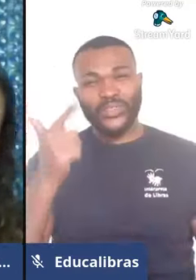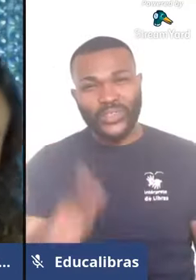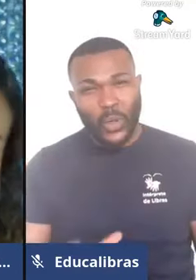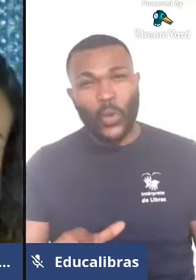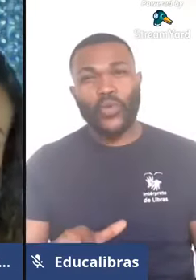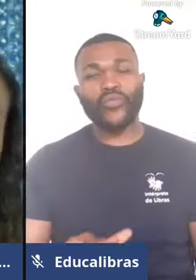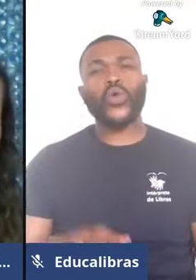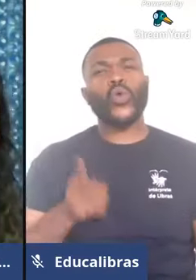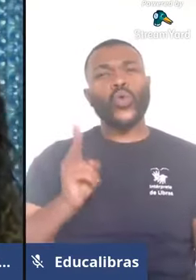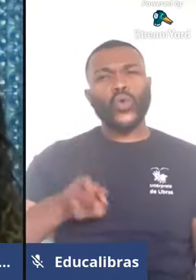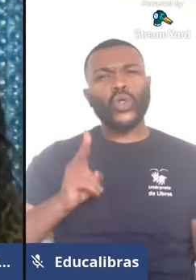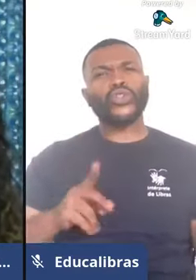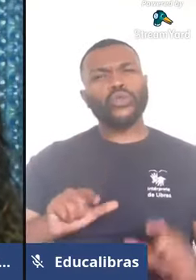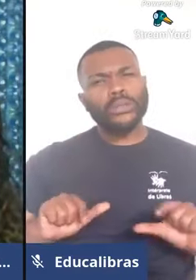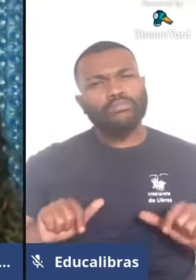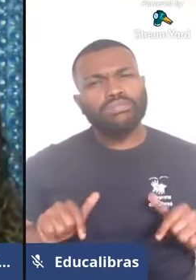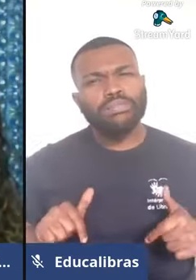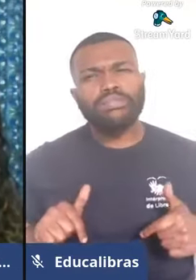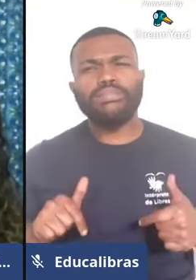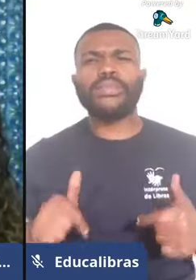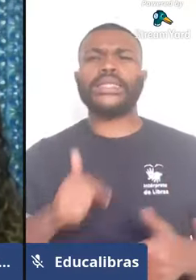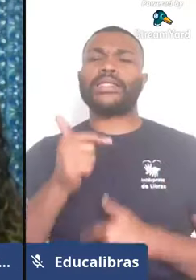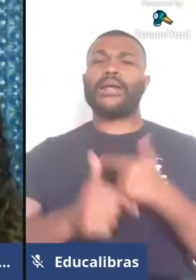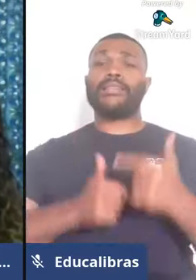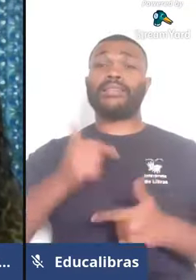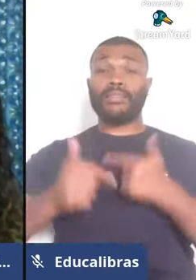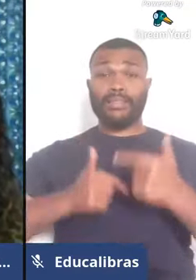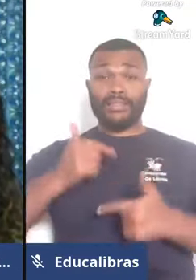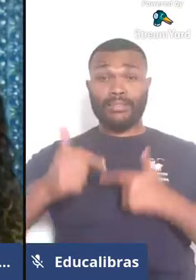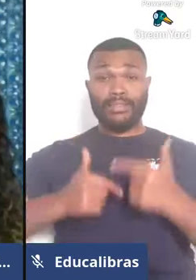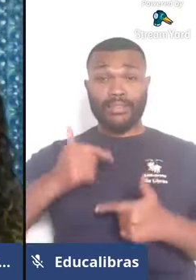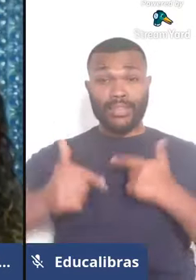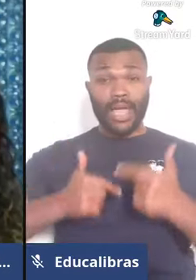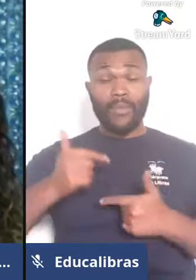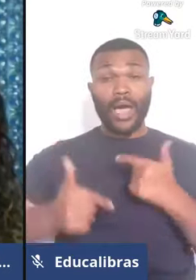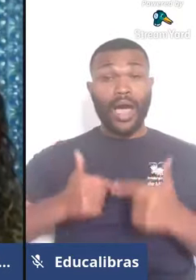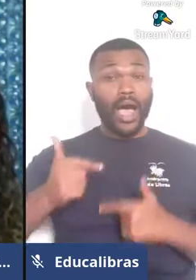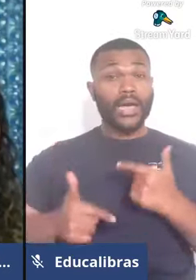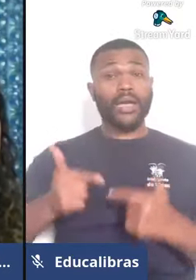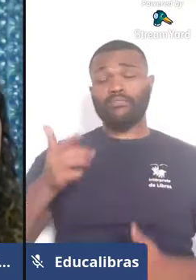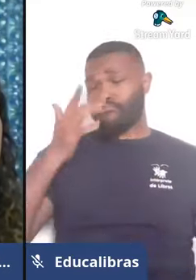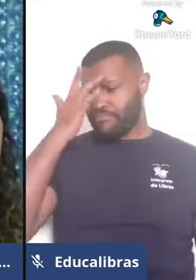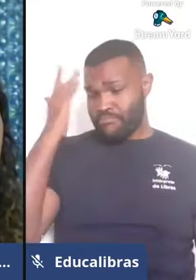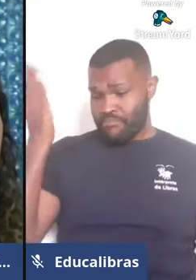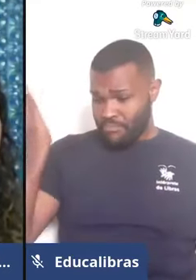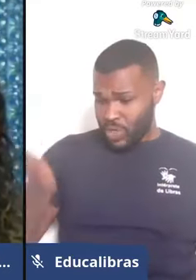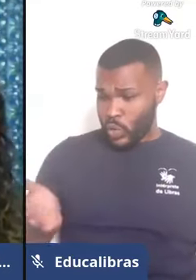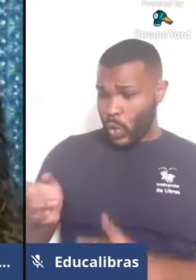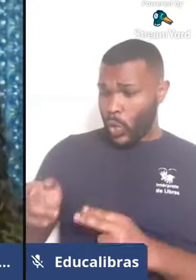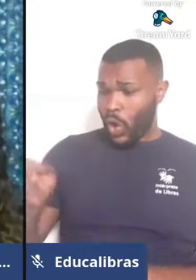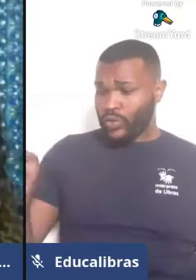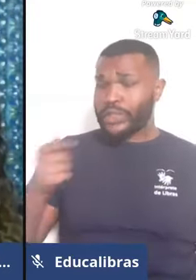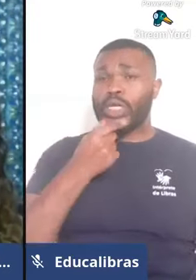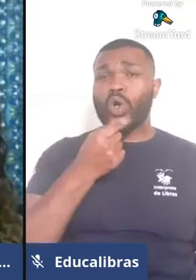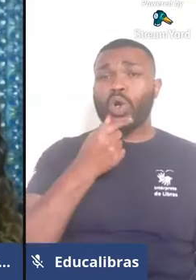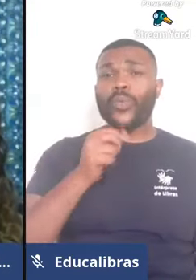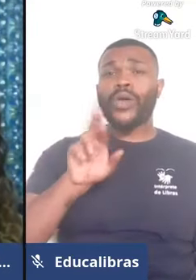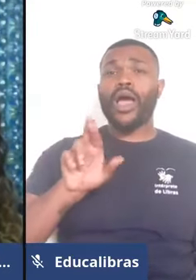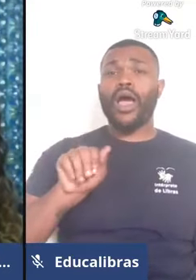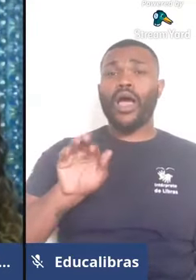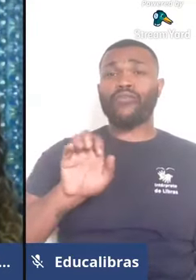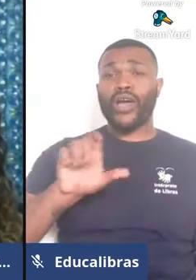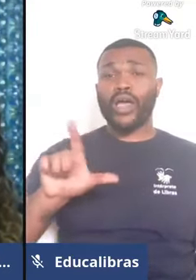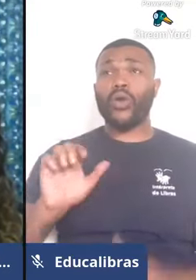continue batalhando, o trabalho de pessoas como você, o Rafael, e outras empresas que